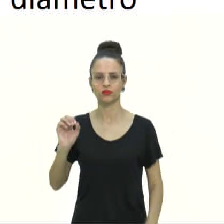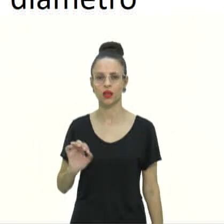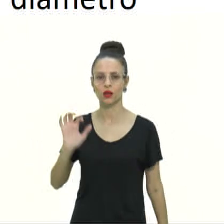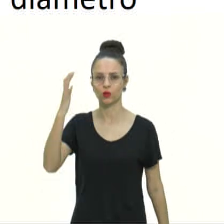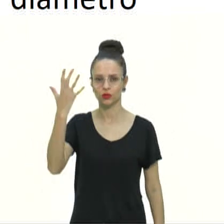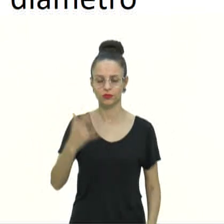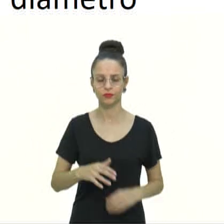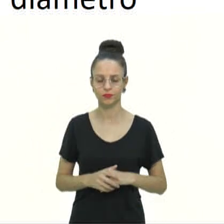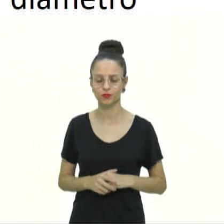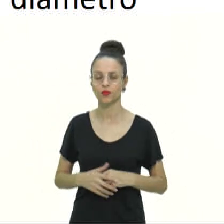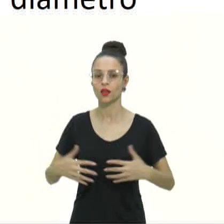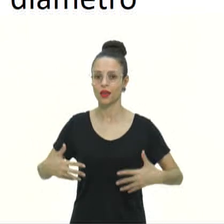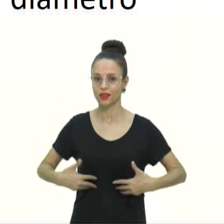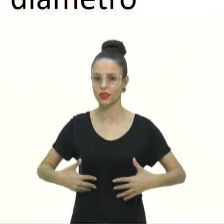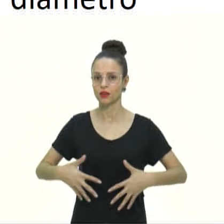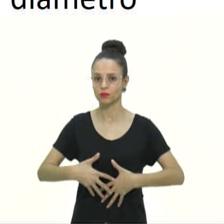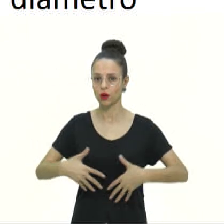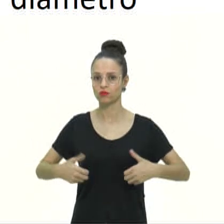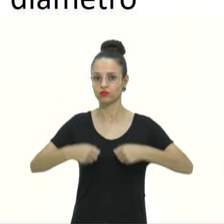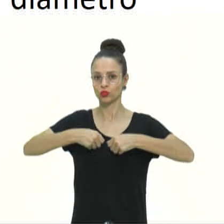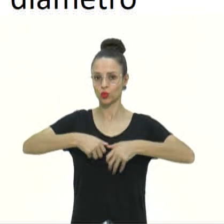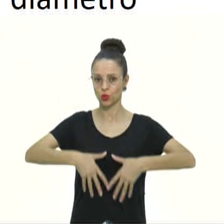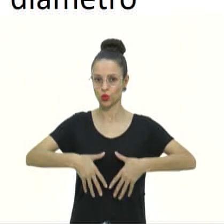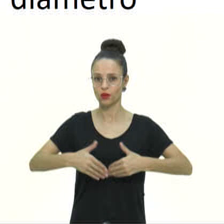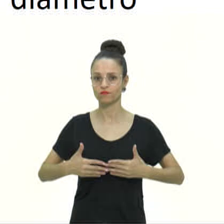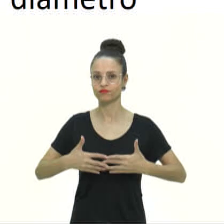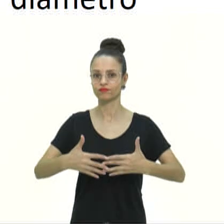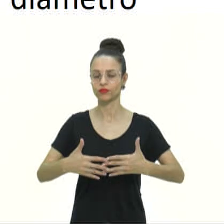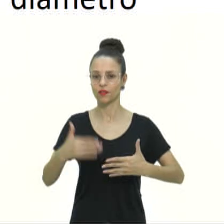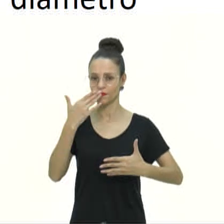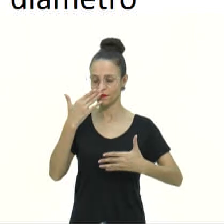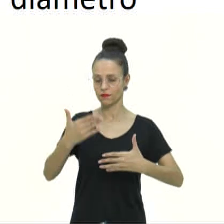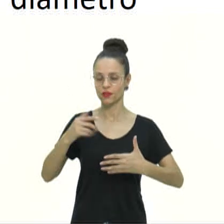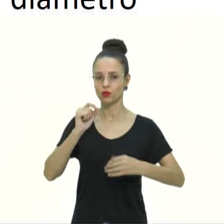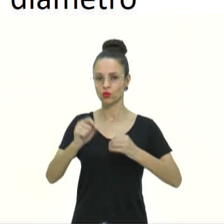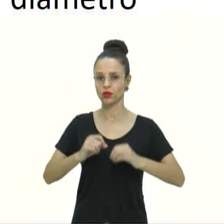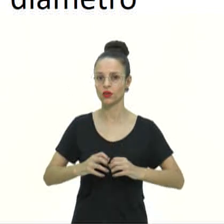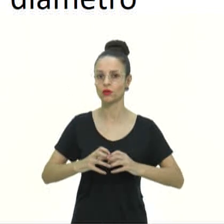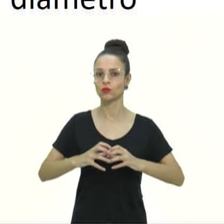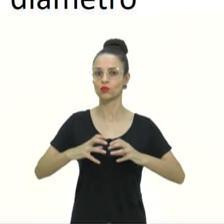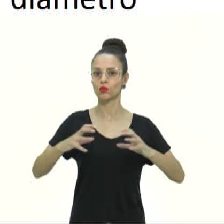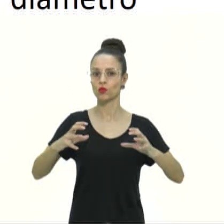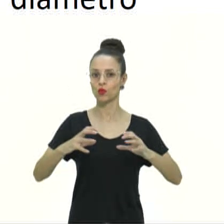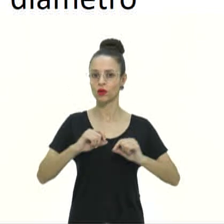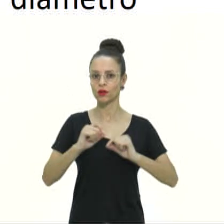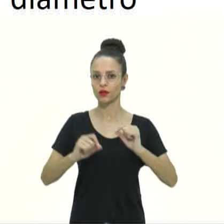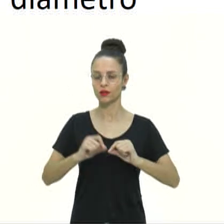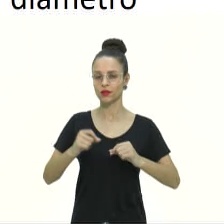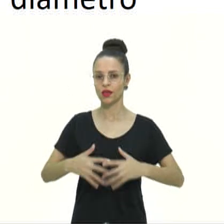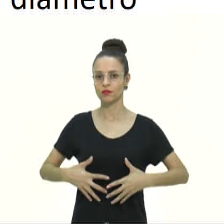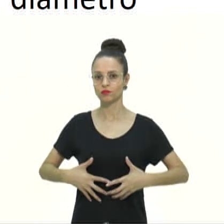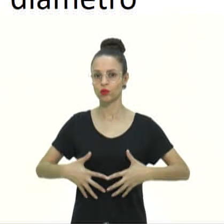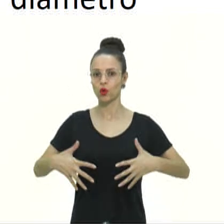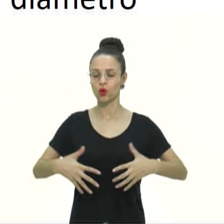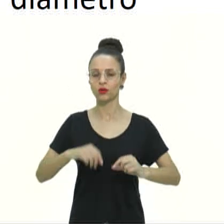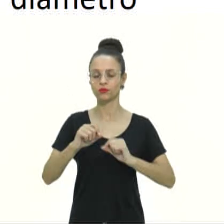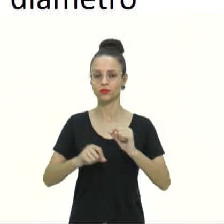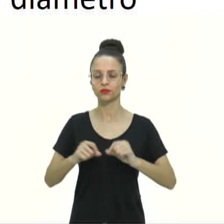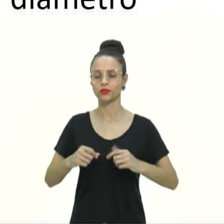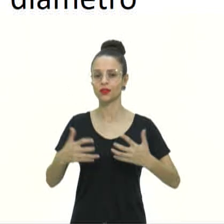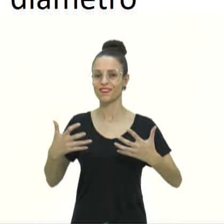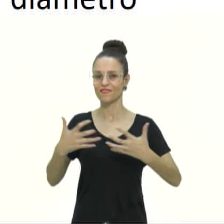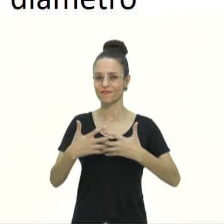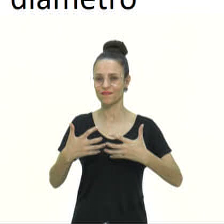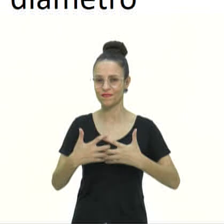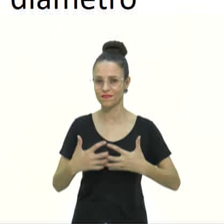o conteúdo abdominal é forçado para baixo e para frente, fazendo com que aumente o diâmetro vertical do tórax. As fibras